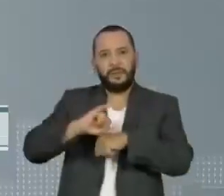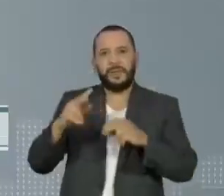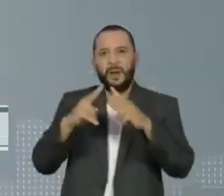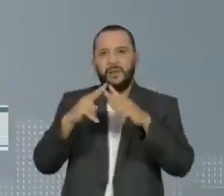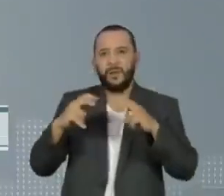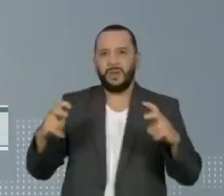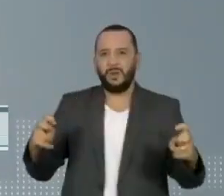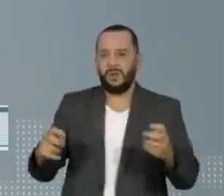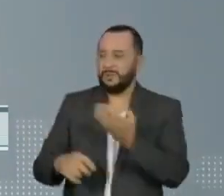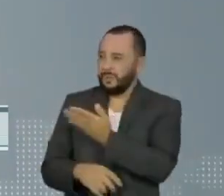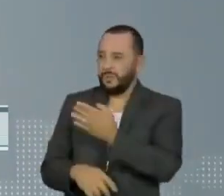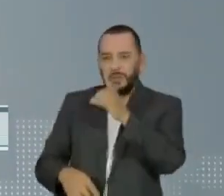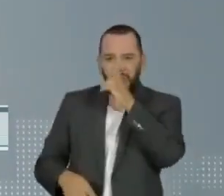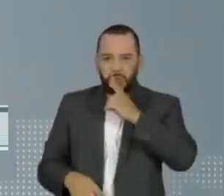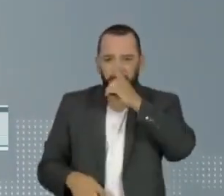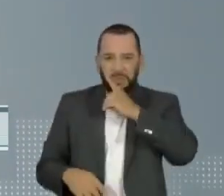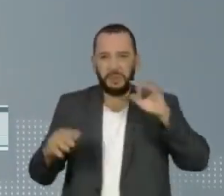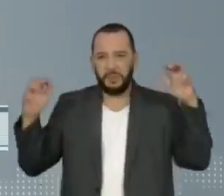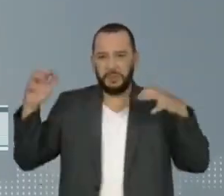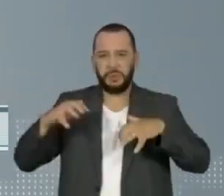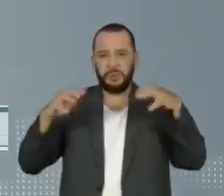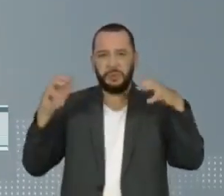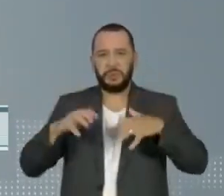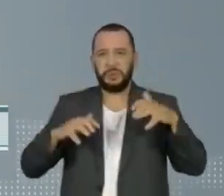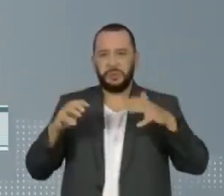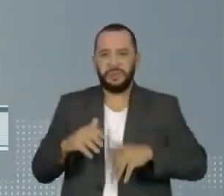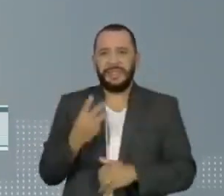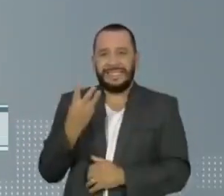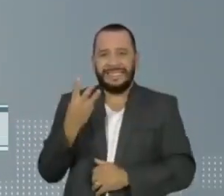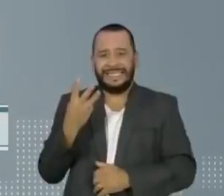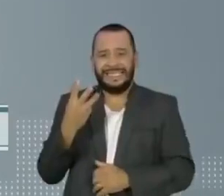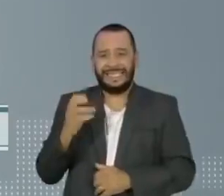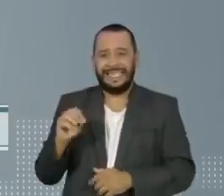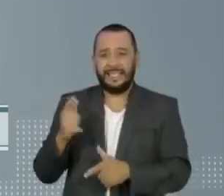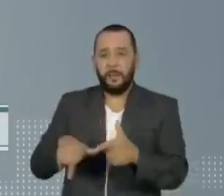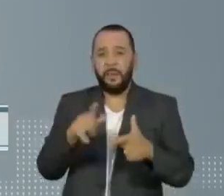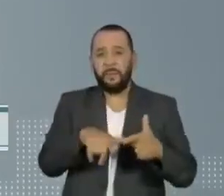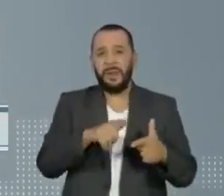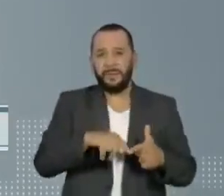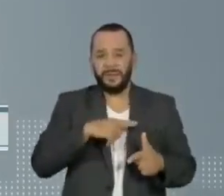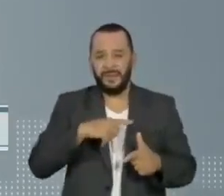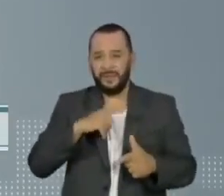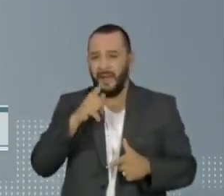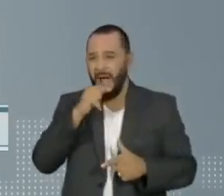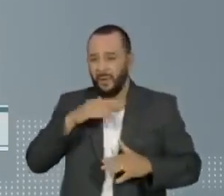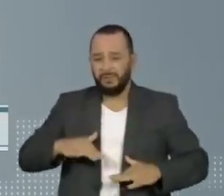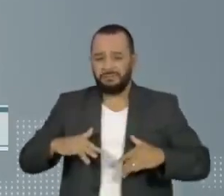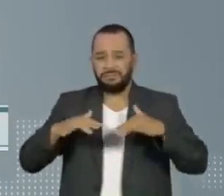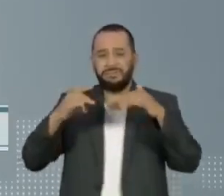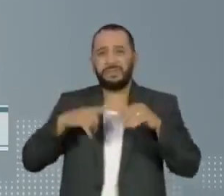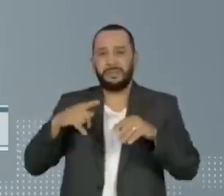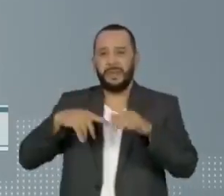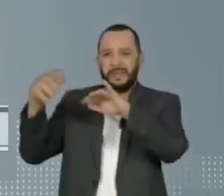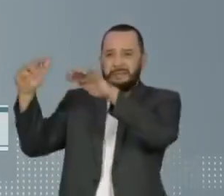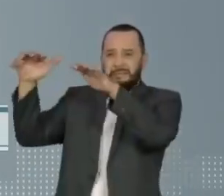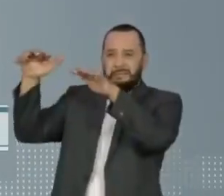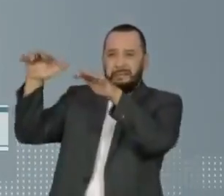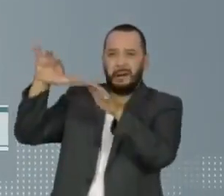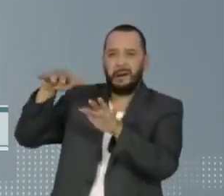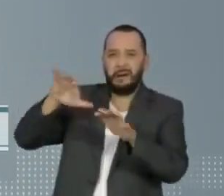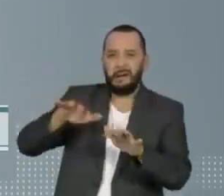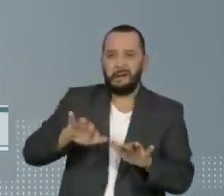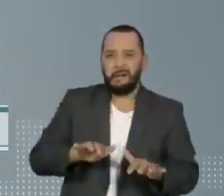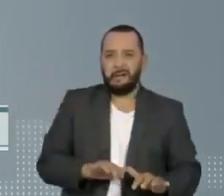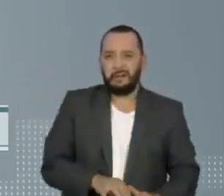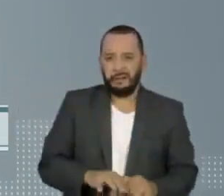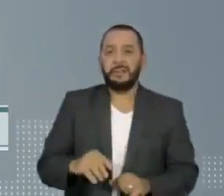Florianópolis. Durante o domingo, foram registradas pelo menos 30 ocorrências, incluindo alagamentos e deslizamentos de terra.